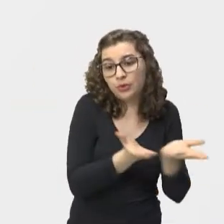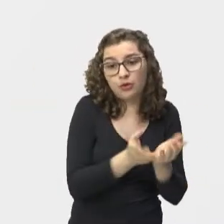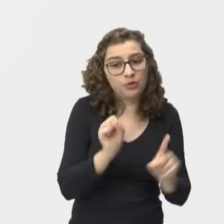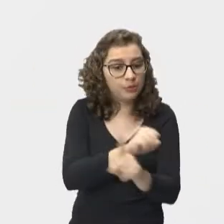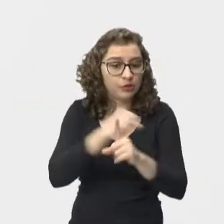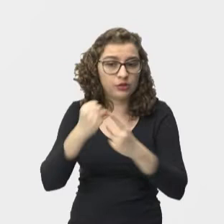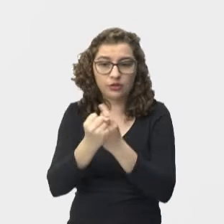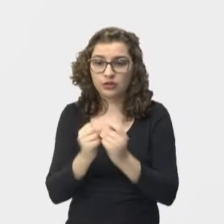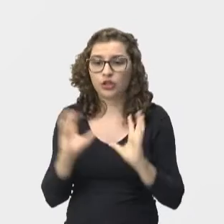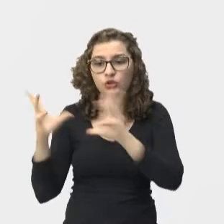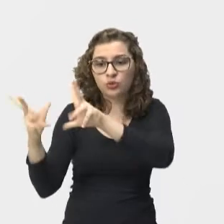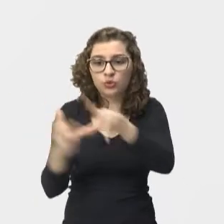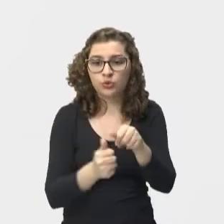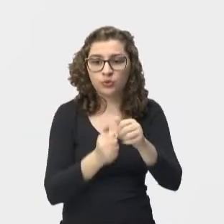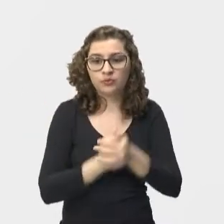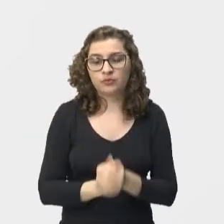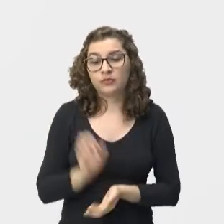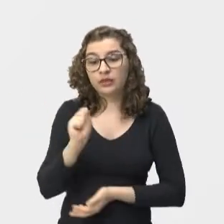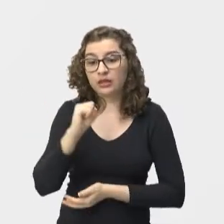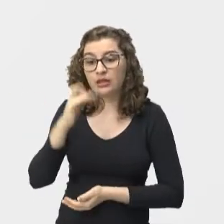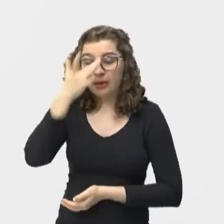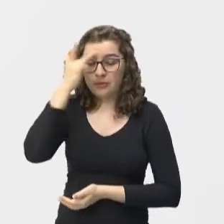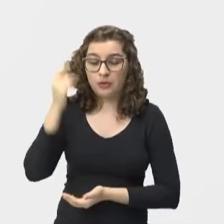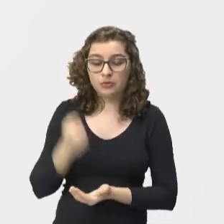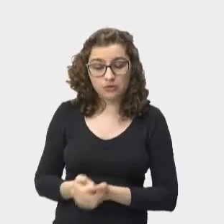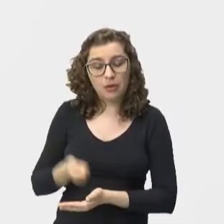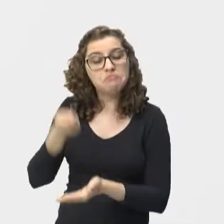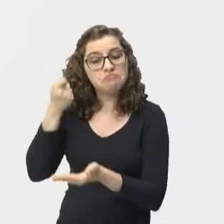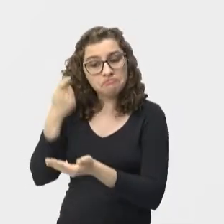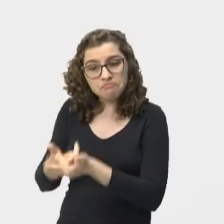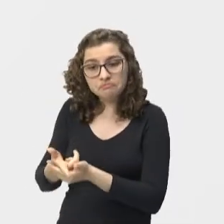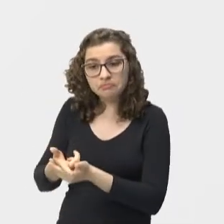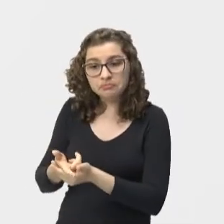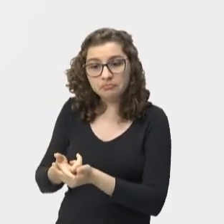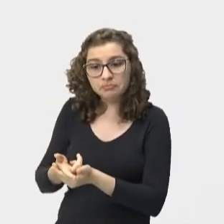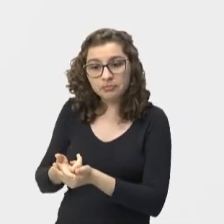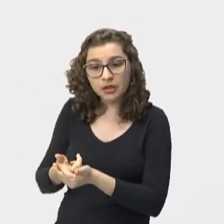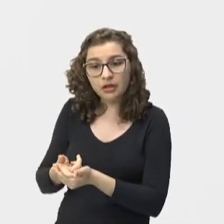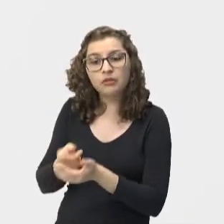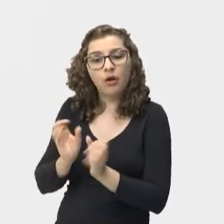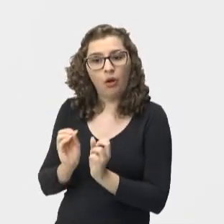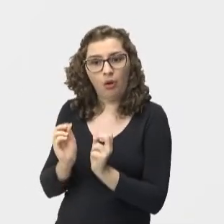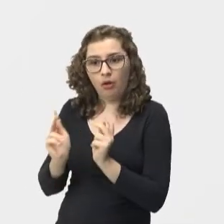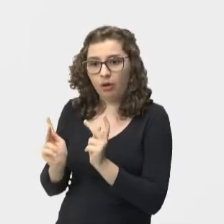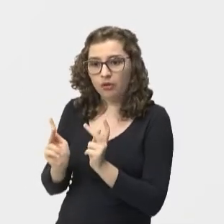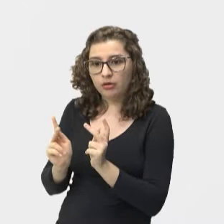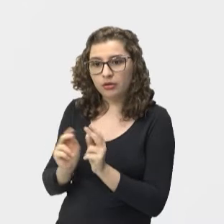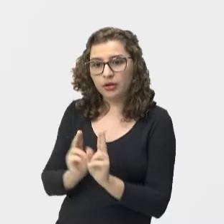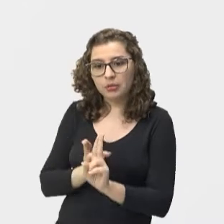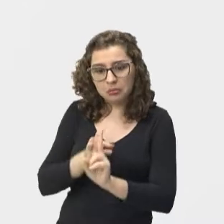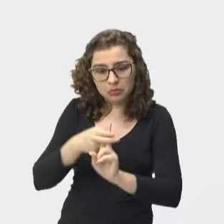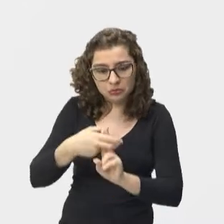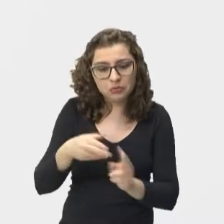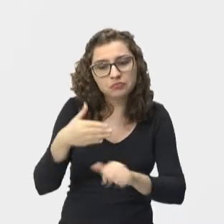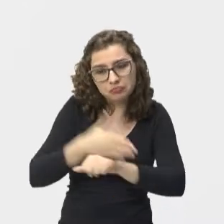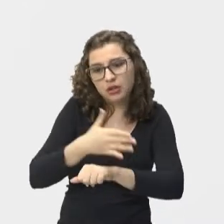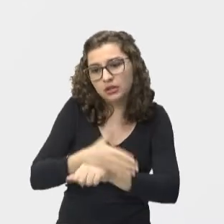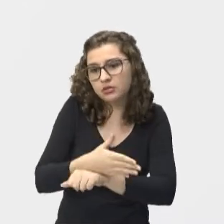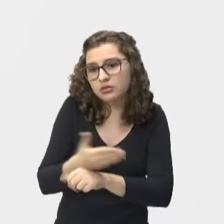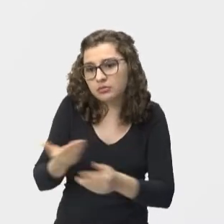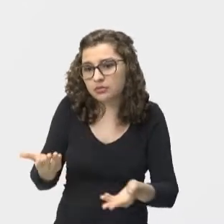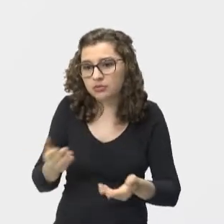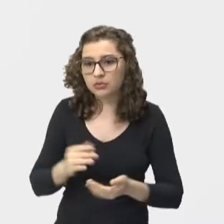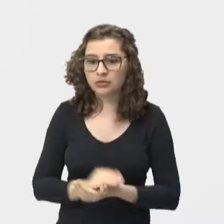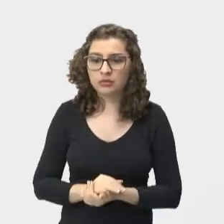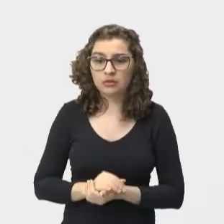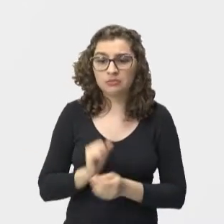Quem pode pagar, também pode participar do SUS, pode se tratar no